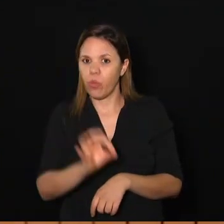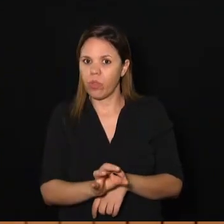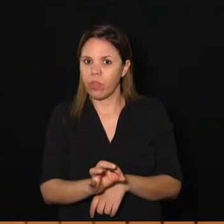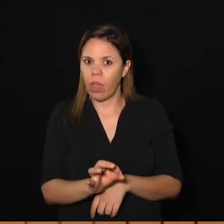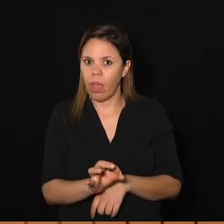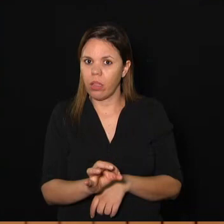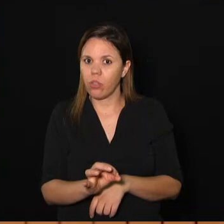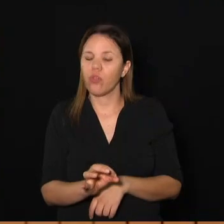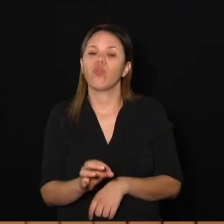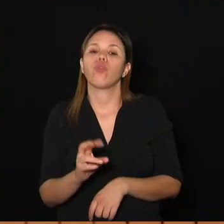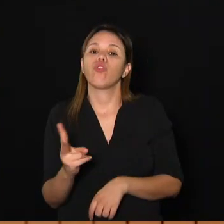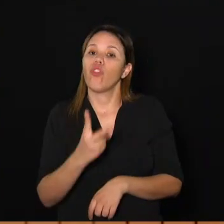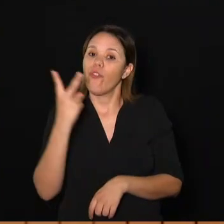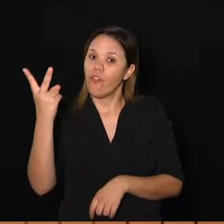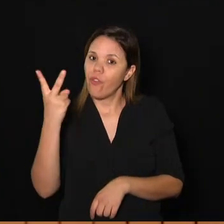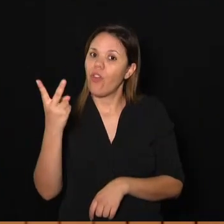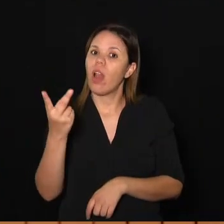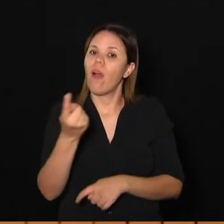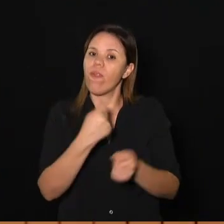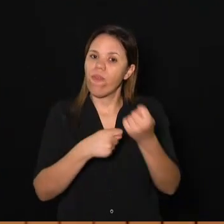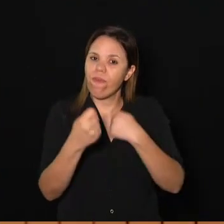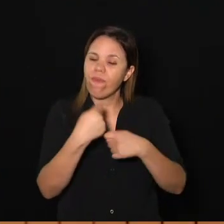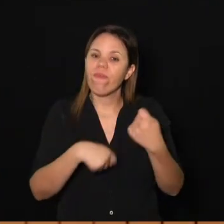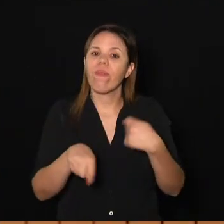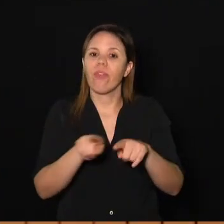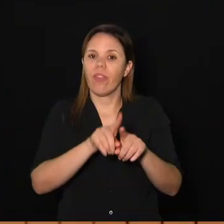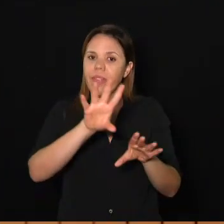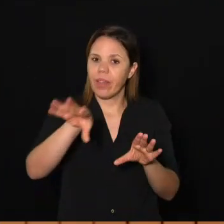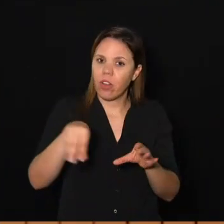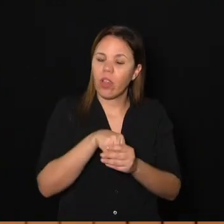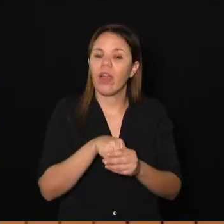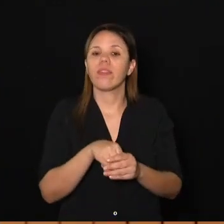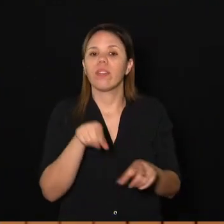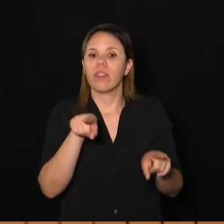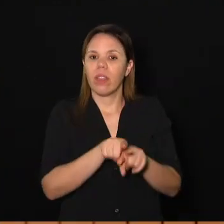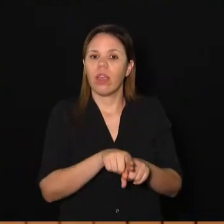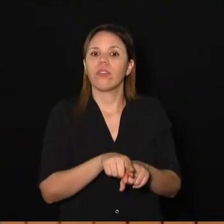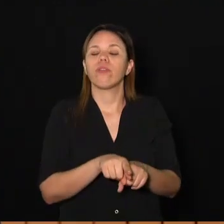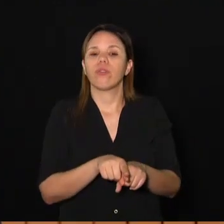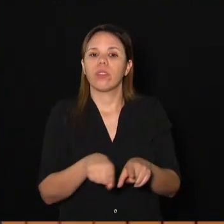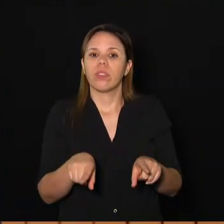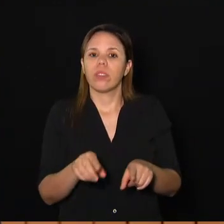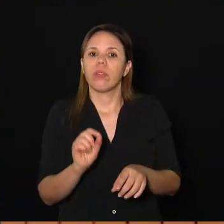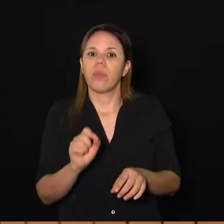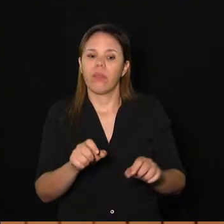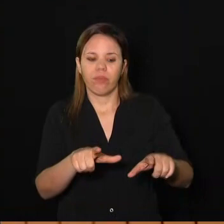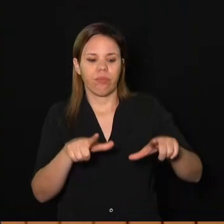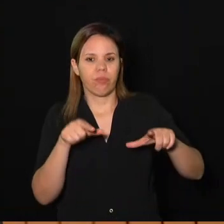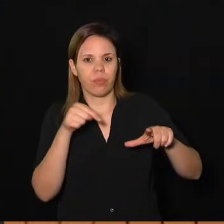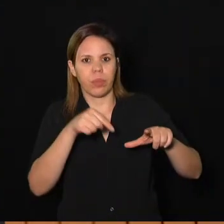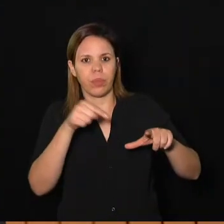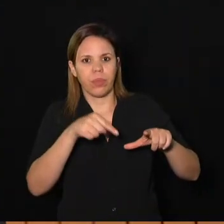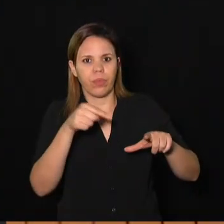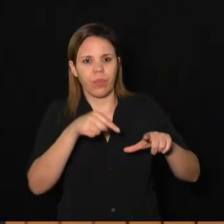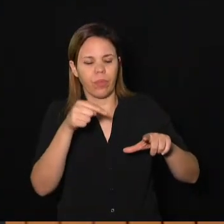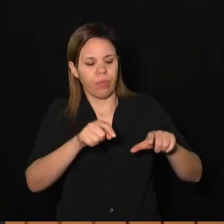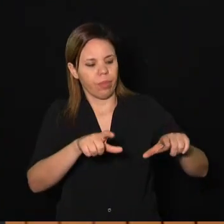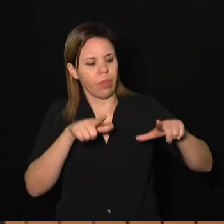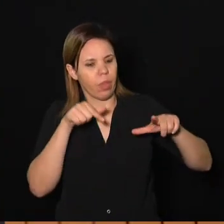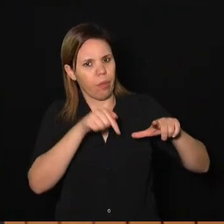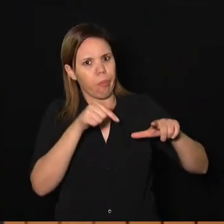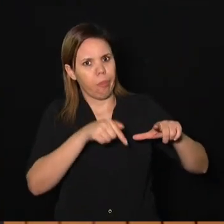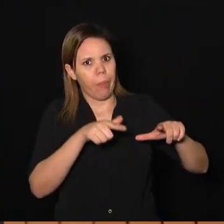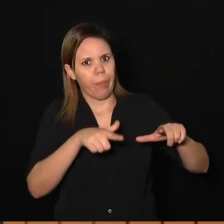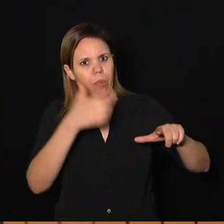é colocado dentro das óticas que haviam as receitas de optometristas esse número é muito